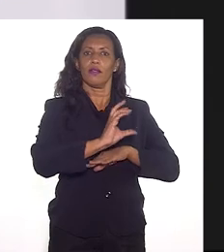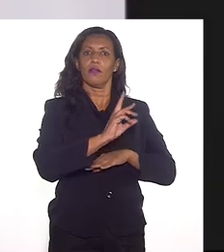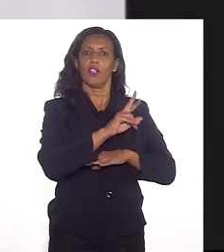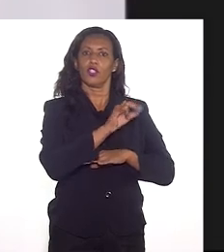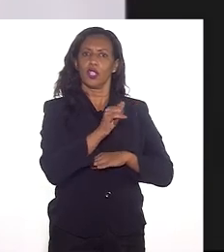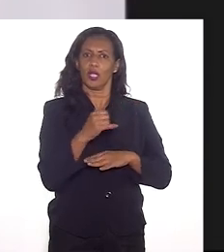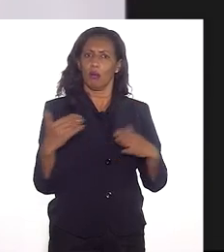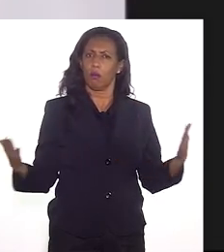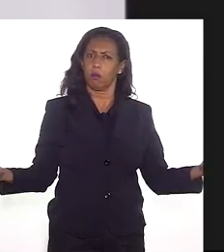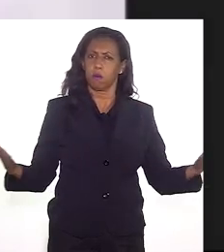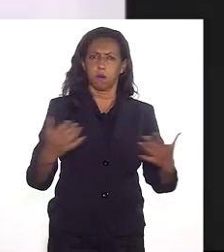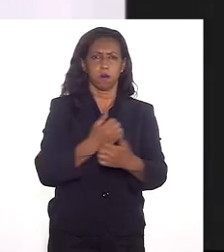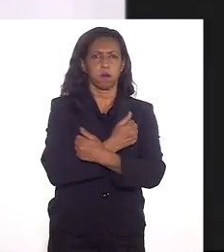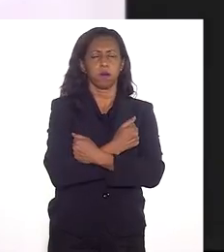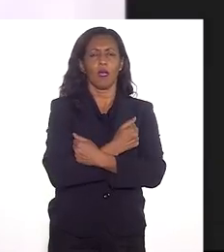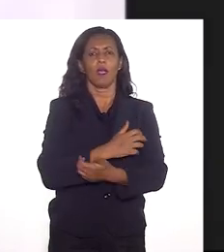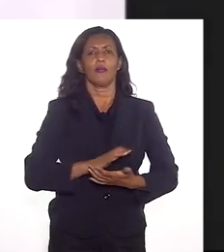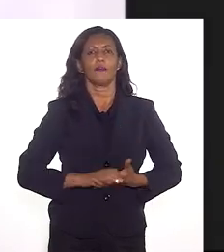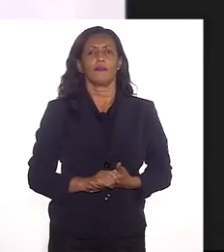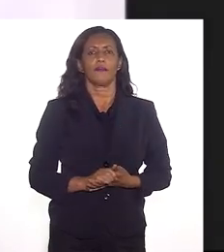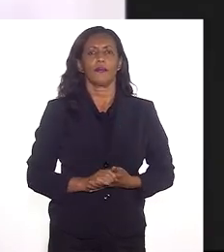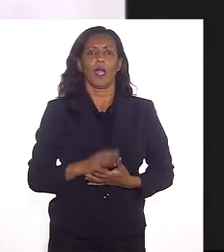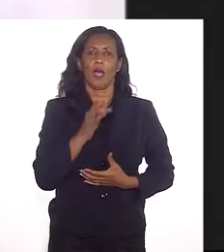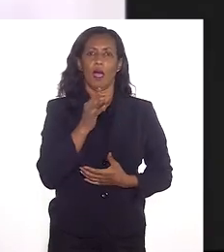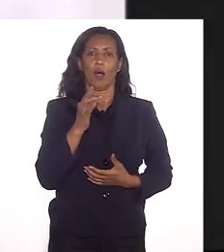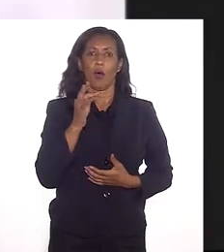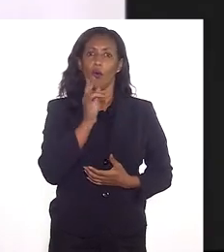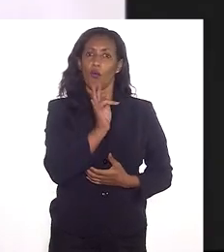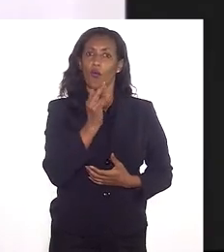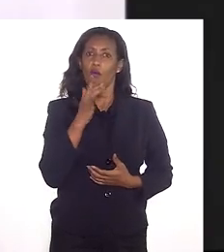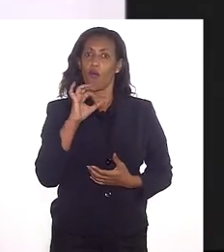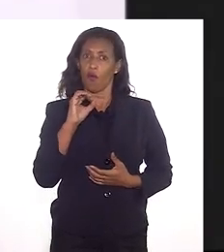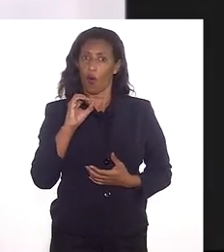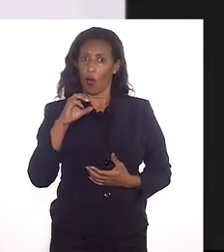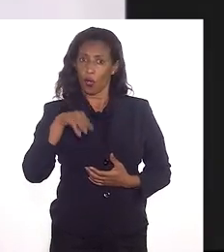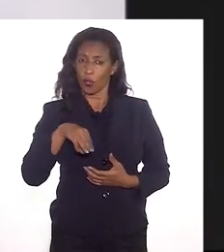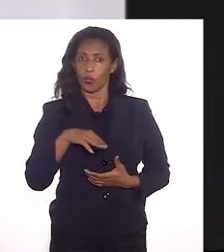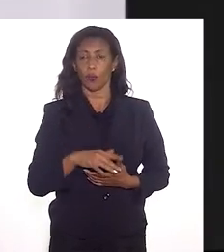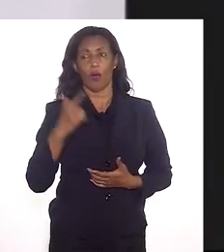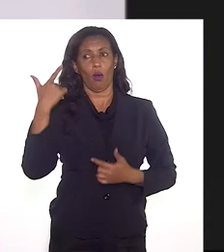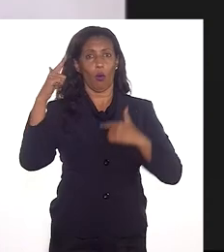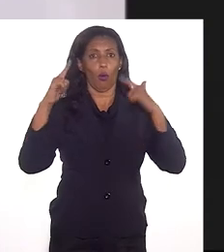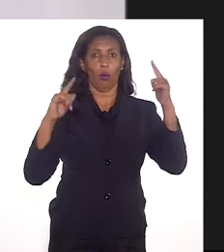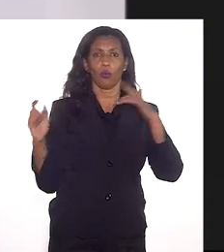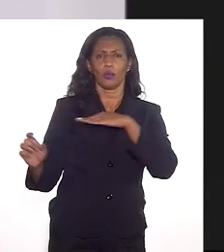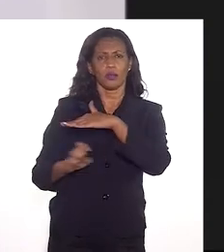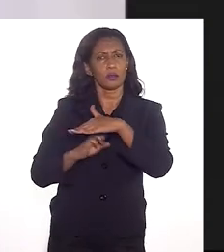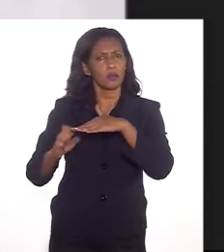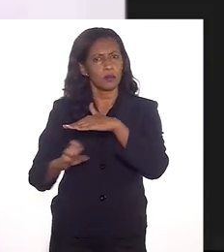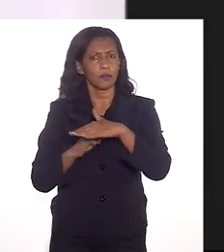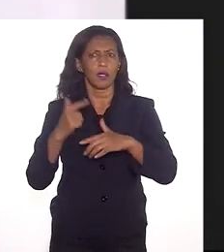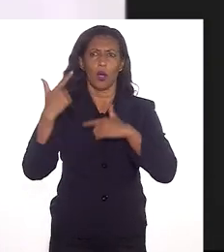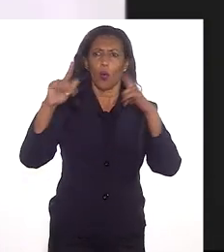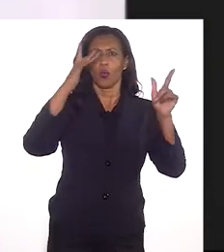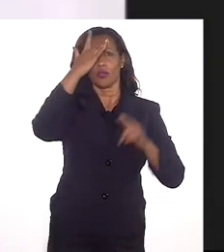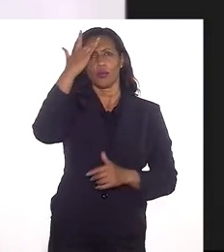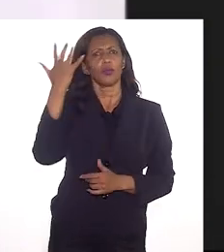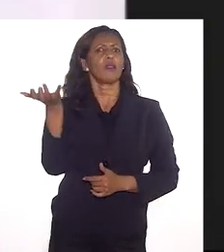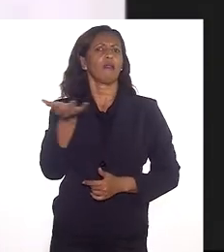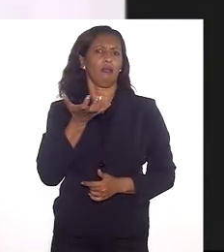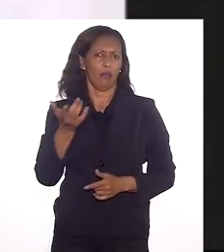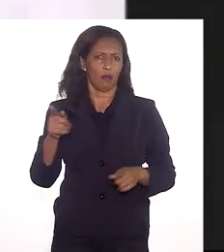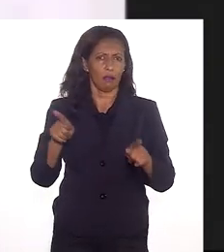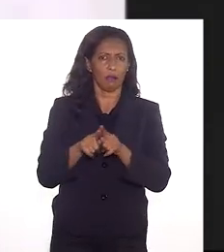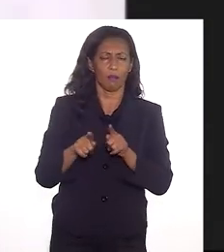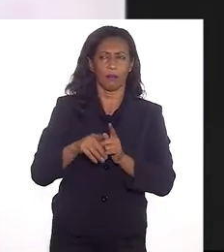que a Invest Rio está de braços abertos ao fórum, de braços abertos a outras empresas e outras